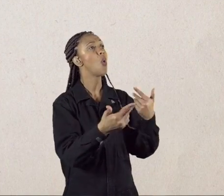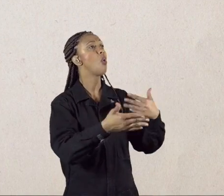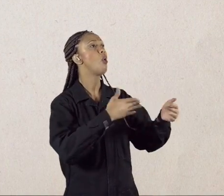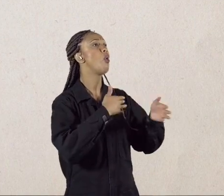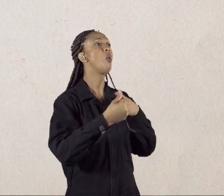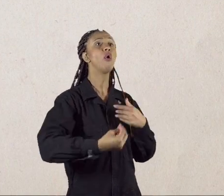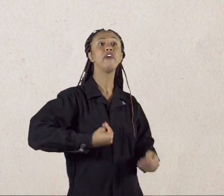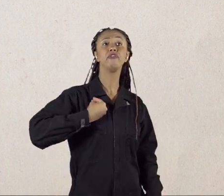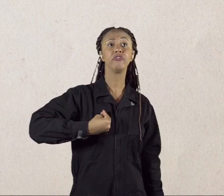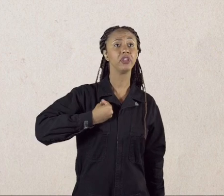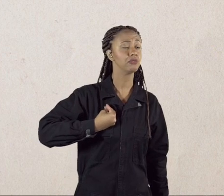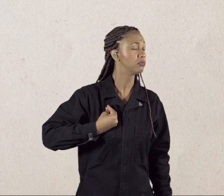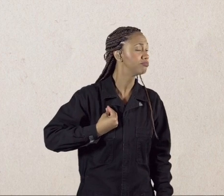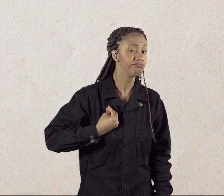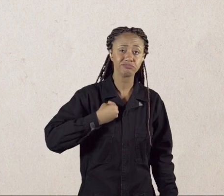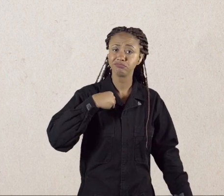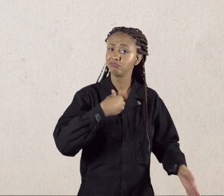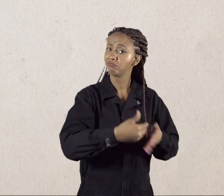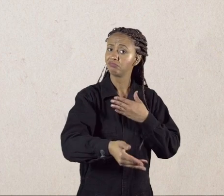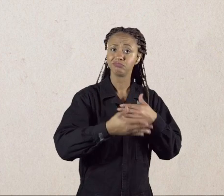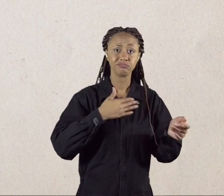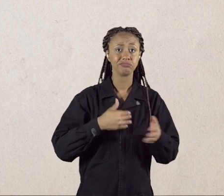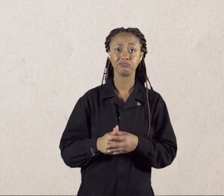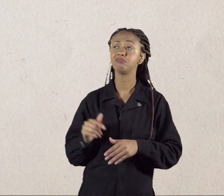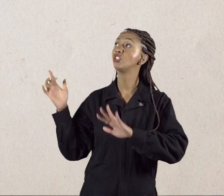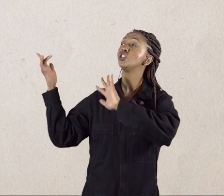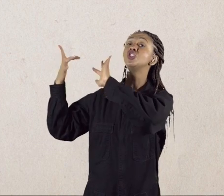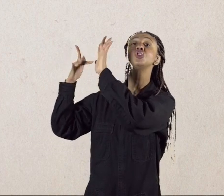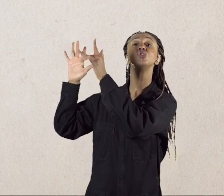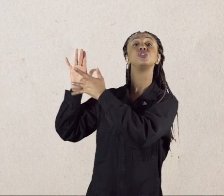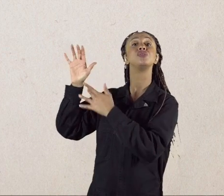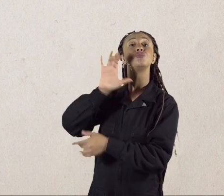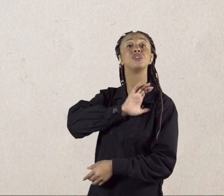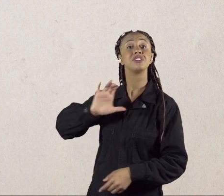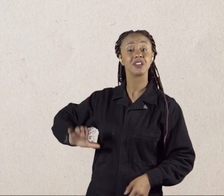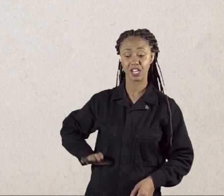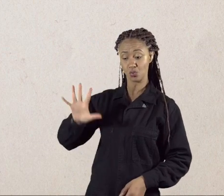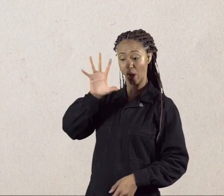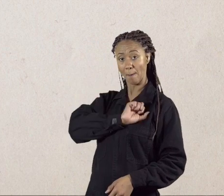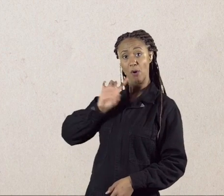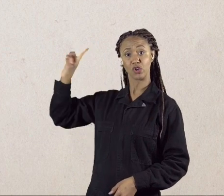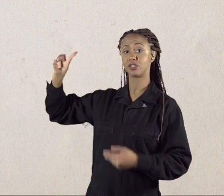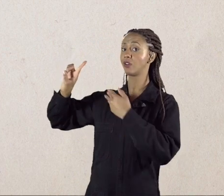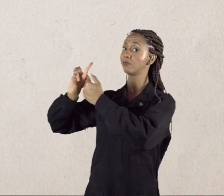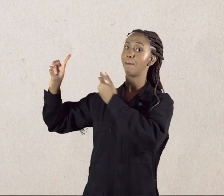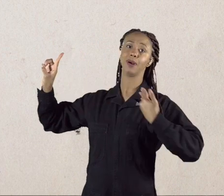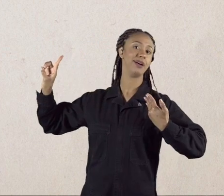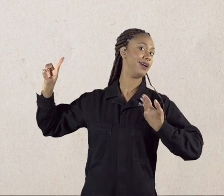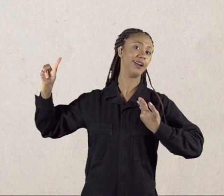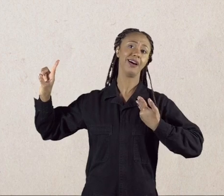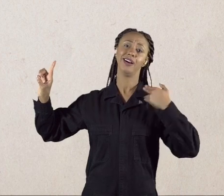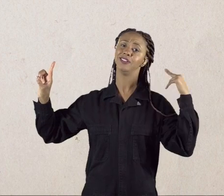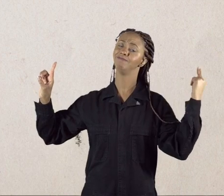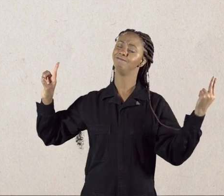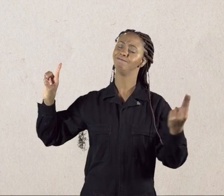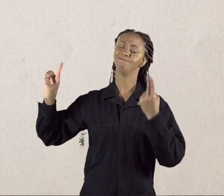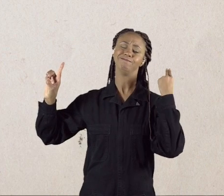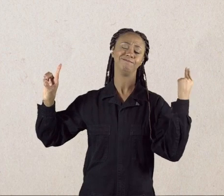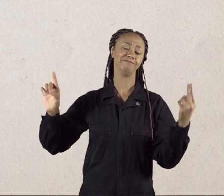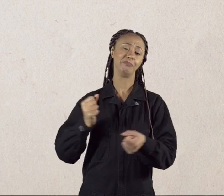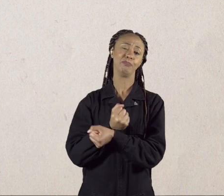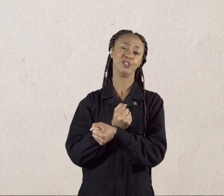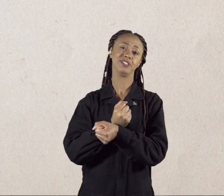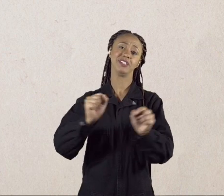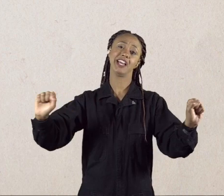outra criatura poderá separámos separar-nos do amor de Deus que está em